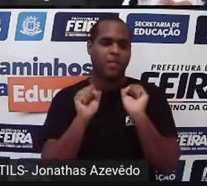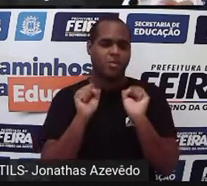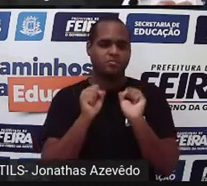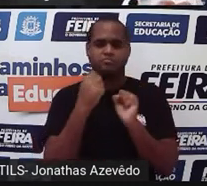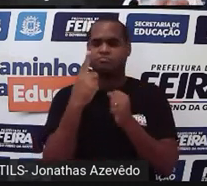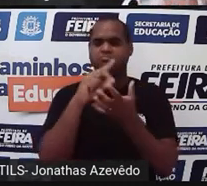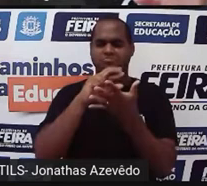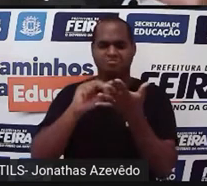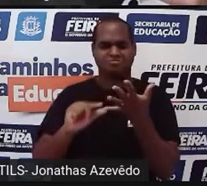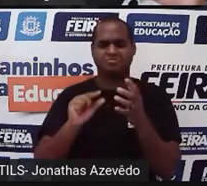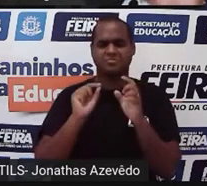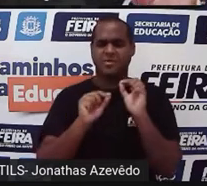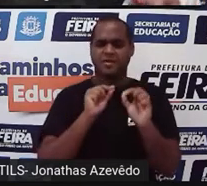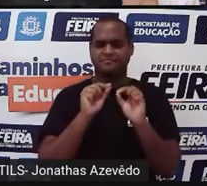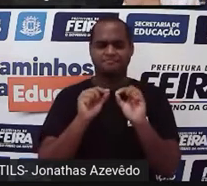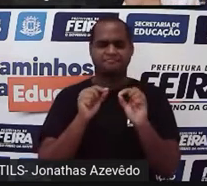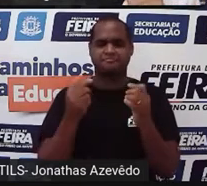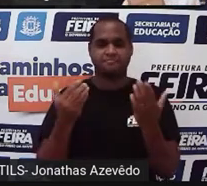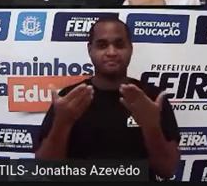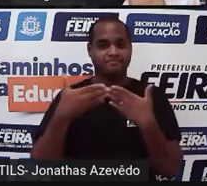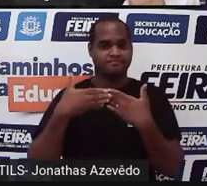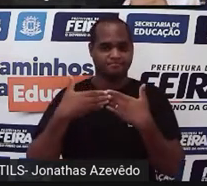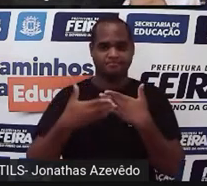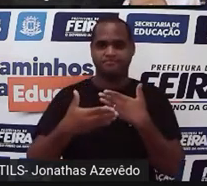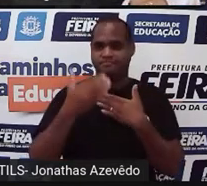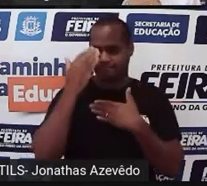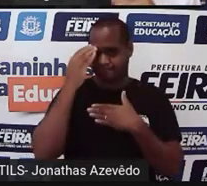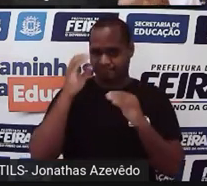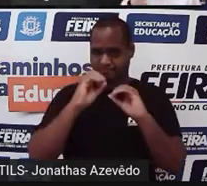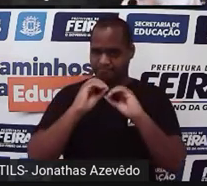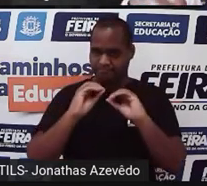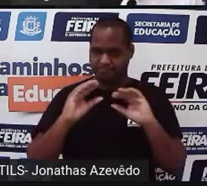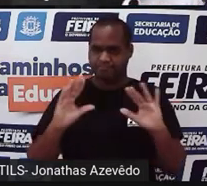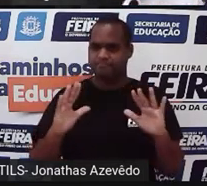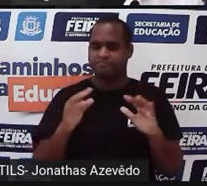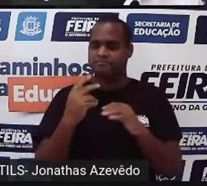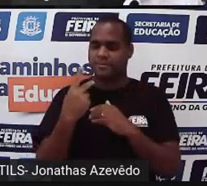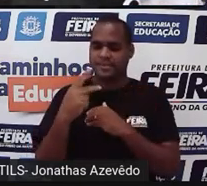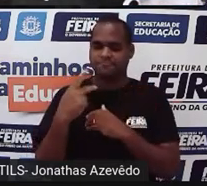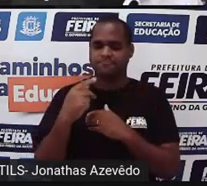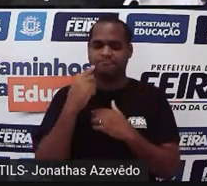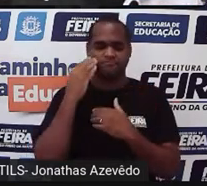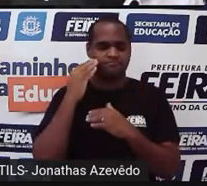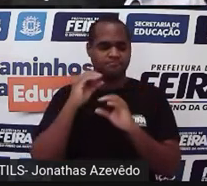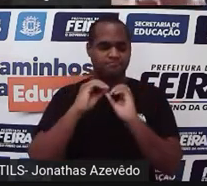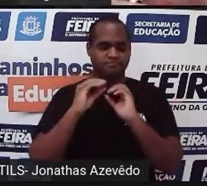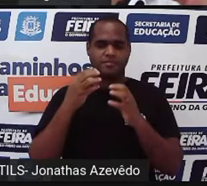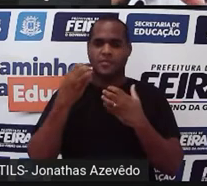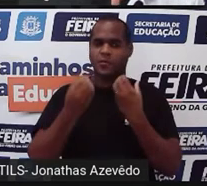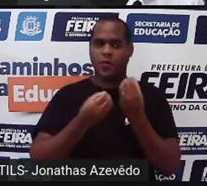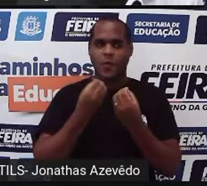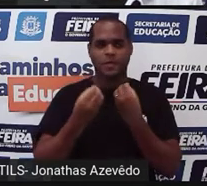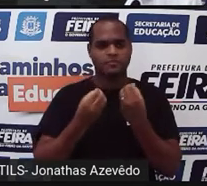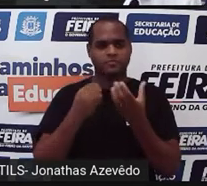coisas, professor? Vamos lá entender? O que a gente vai fazer agora é pegar aquelas anotações